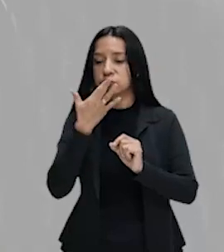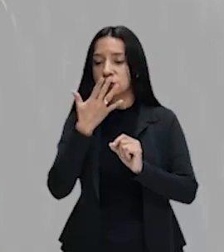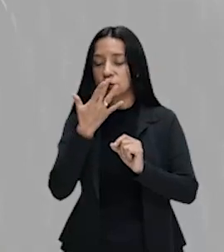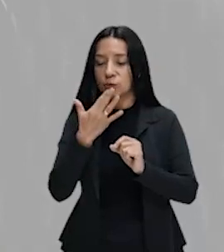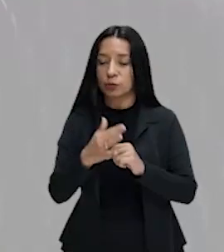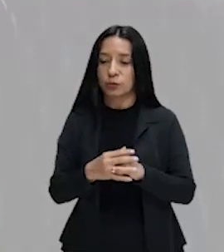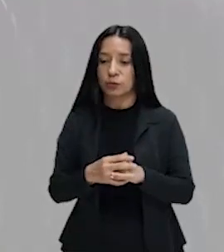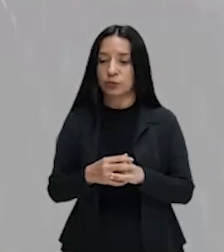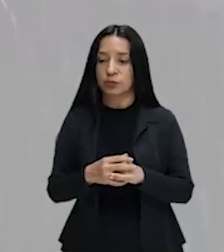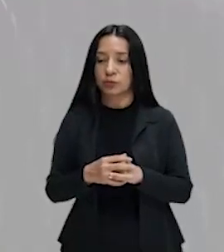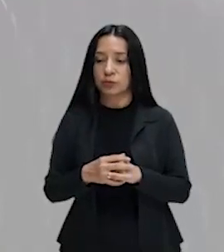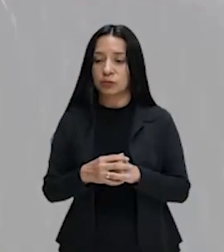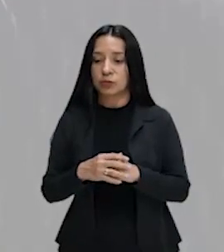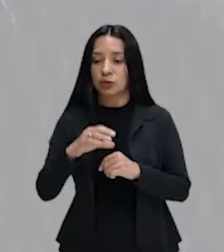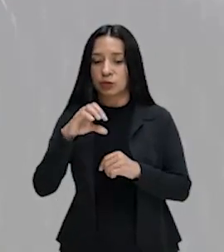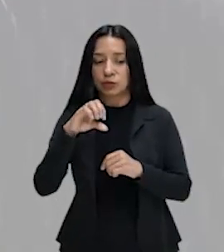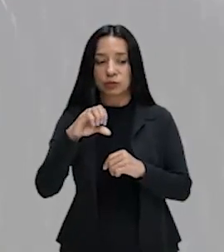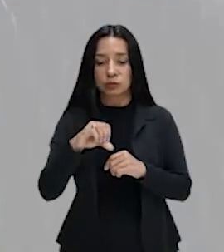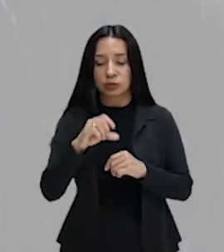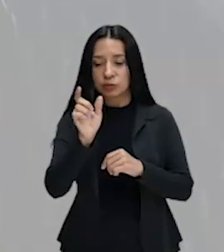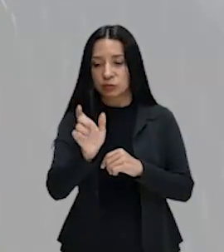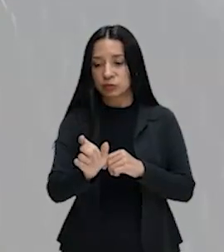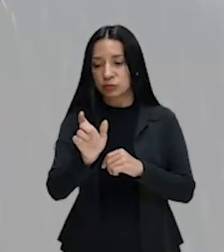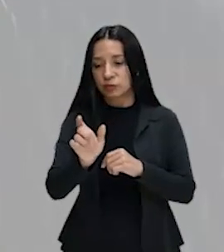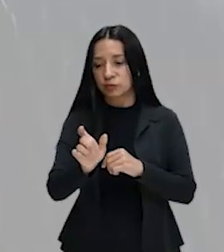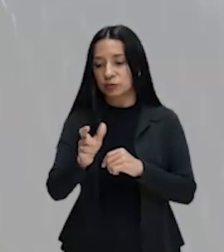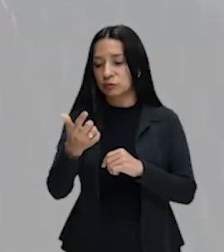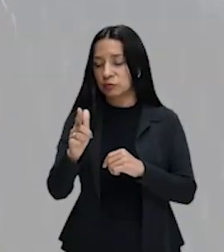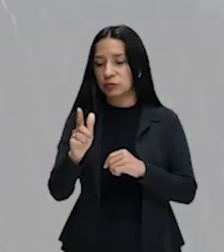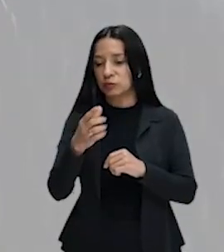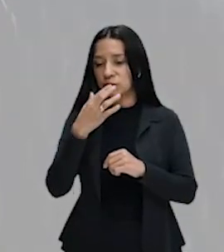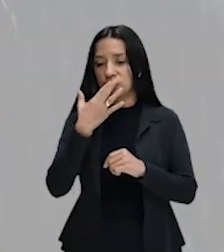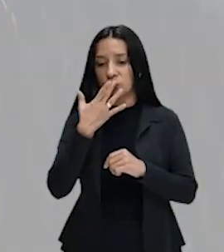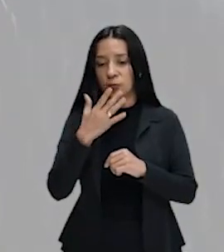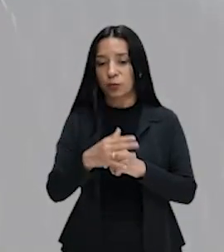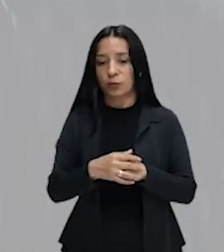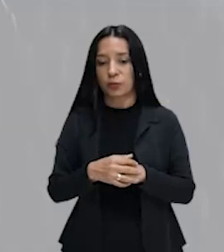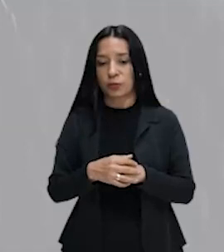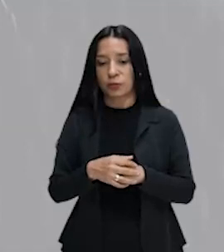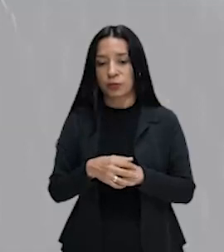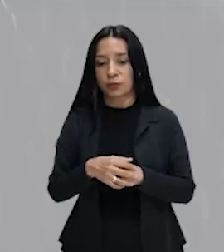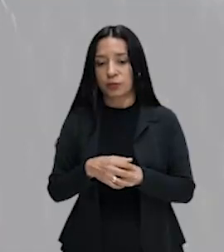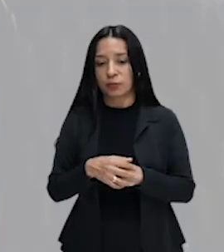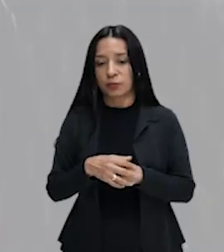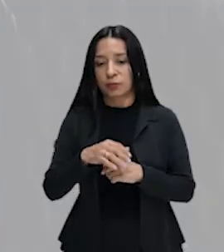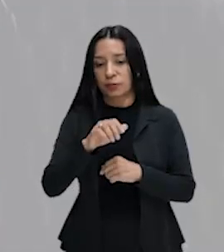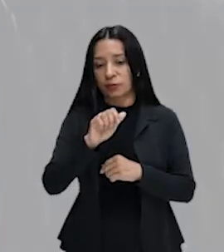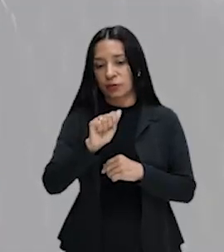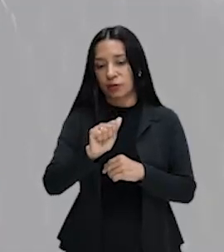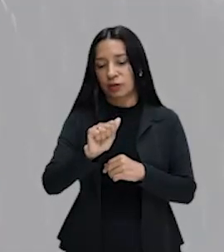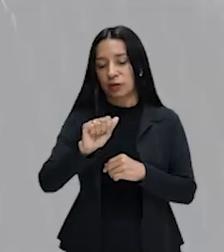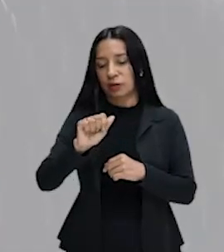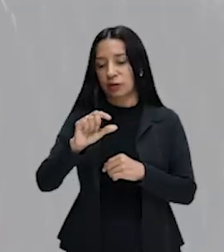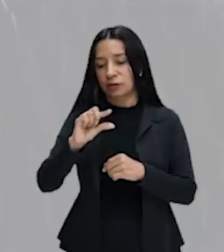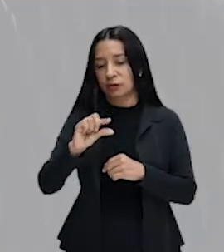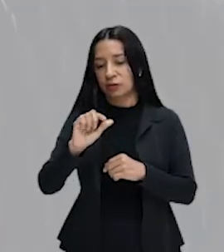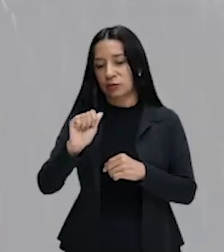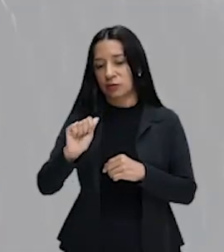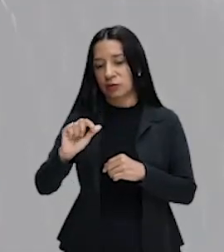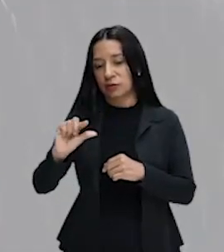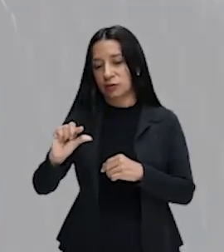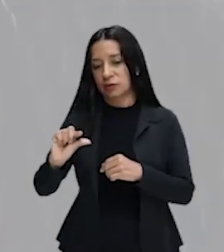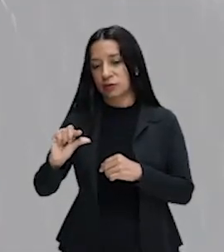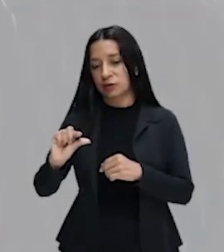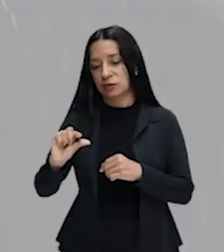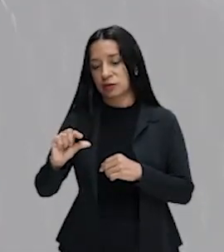ok? Então, 9 indivíduos aqui estão sem cor. Veja, azinho era para ser indivíduo amarelo,